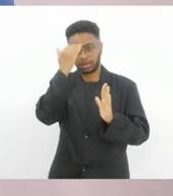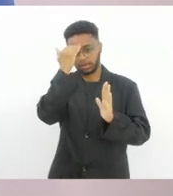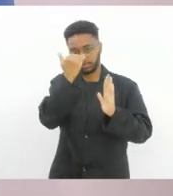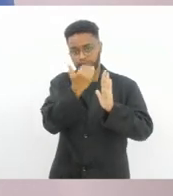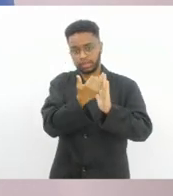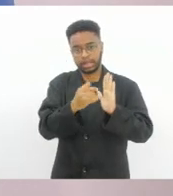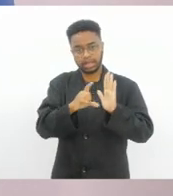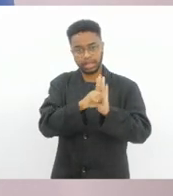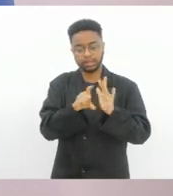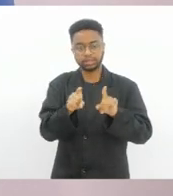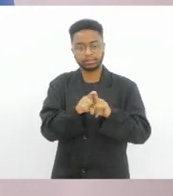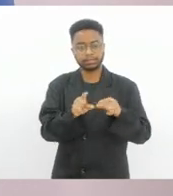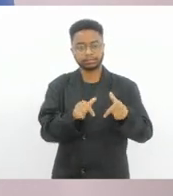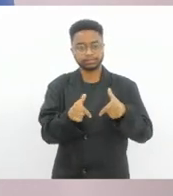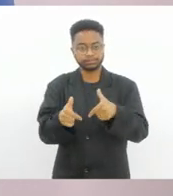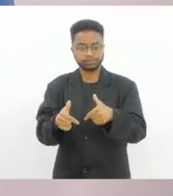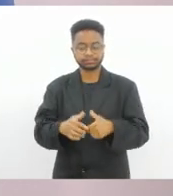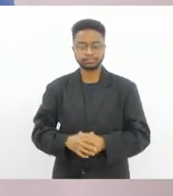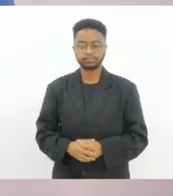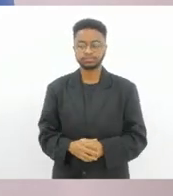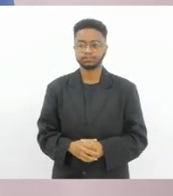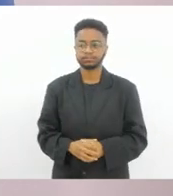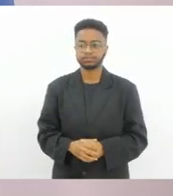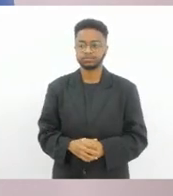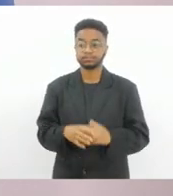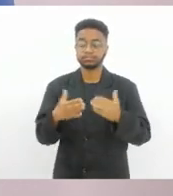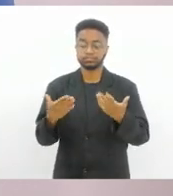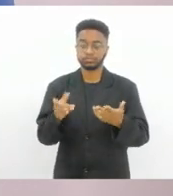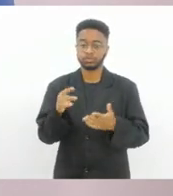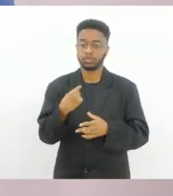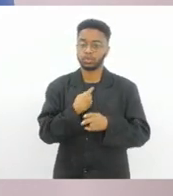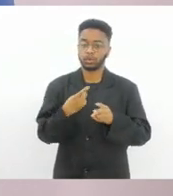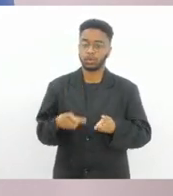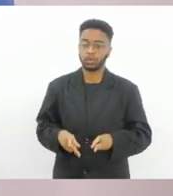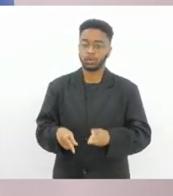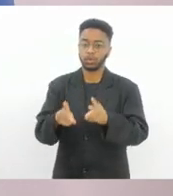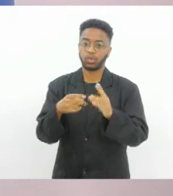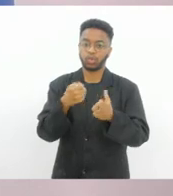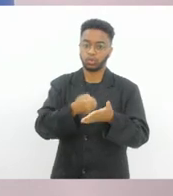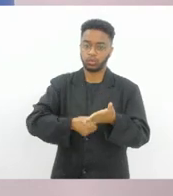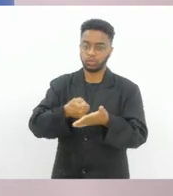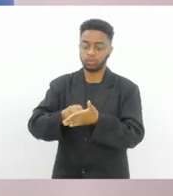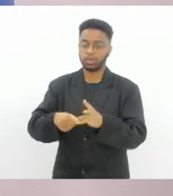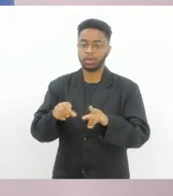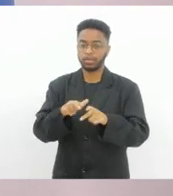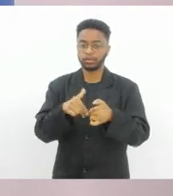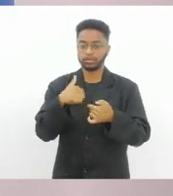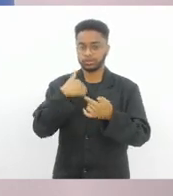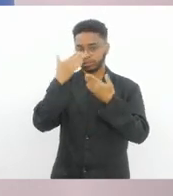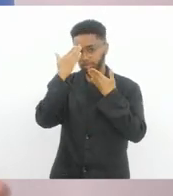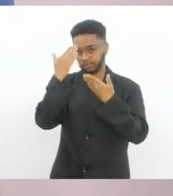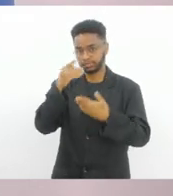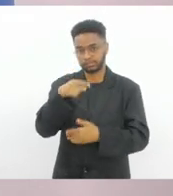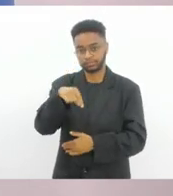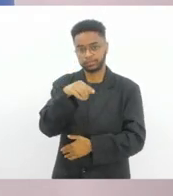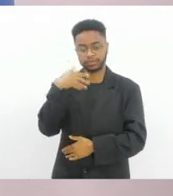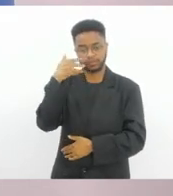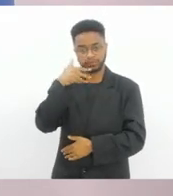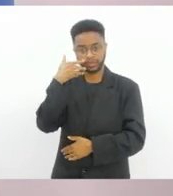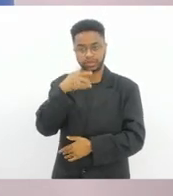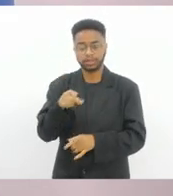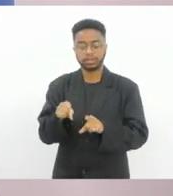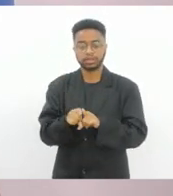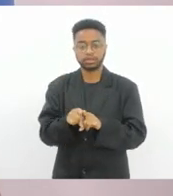respeitadas e executadas. Então, é luta que segue aí, e por isso agradeço demais a sua fala. Inclusive,